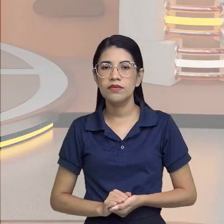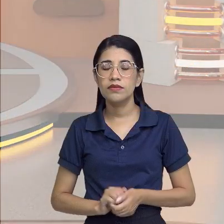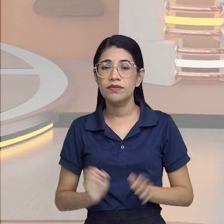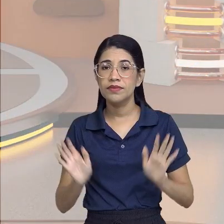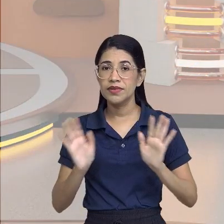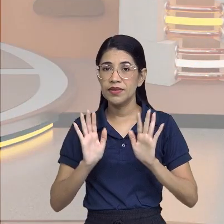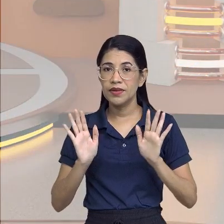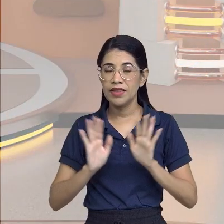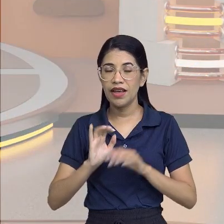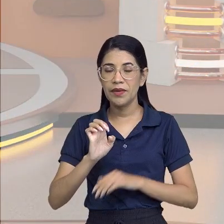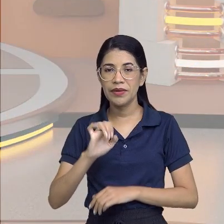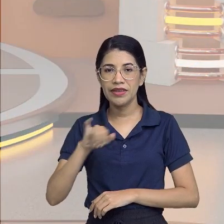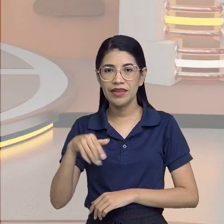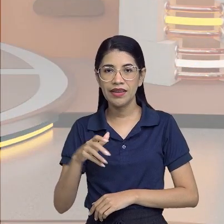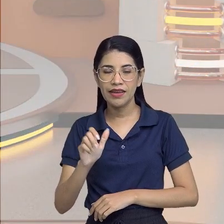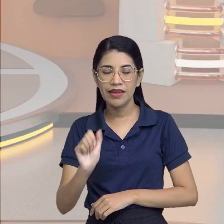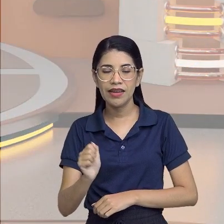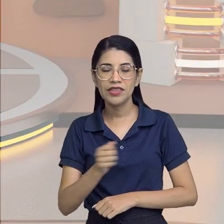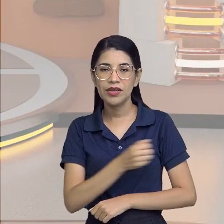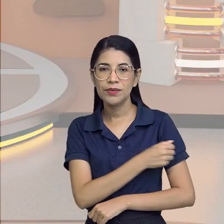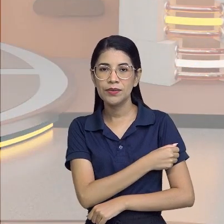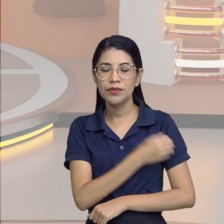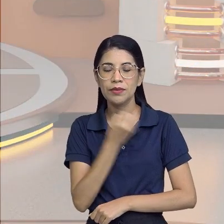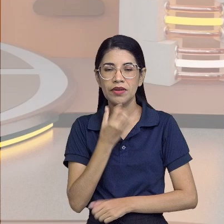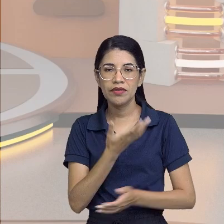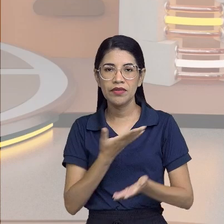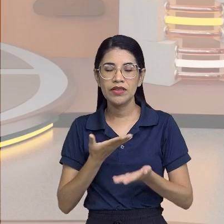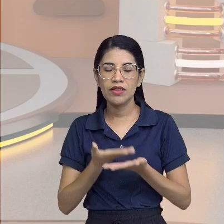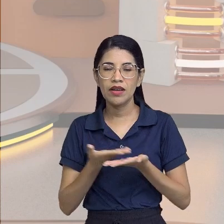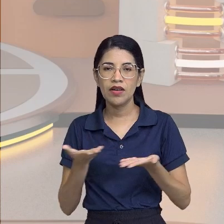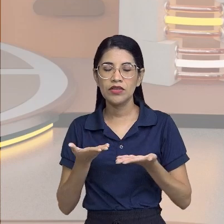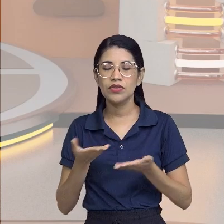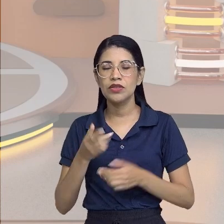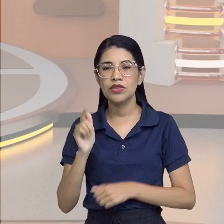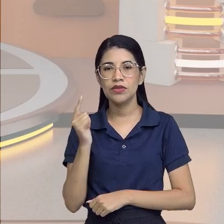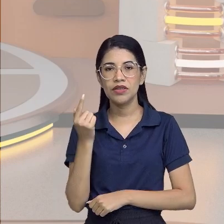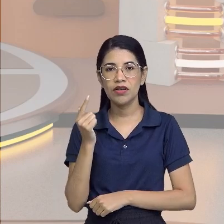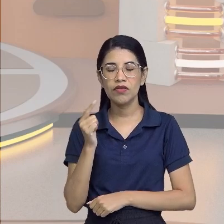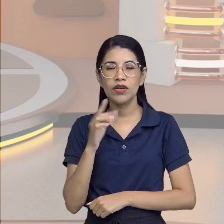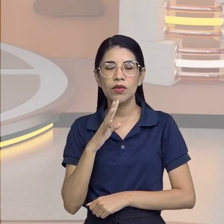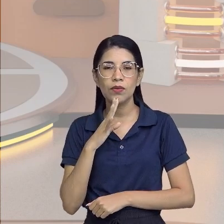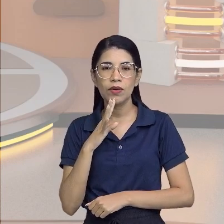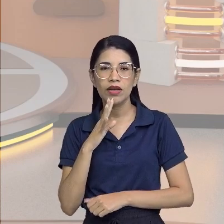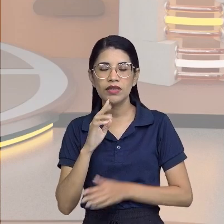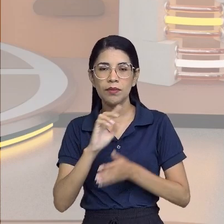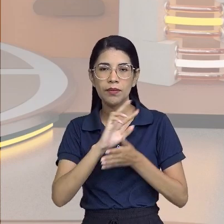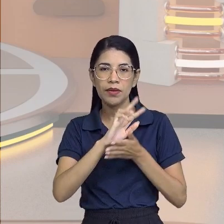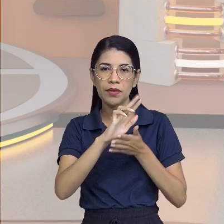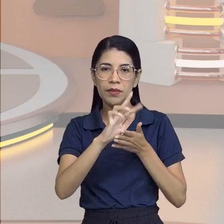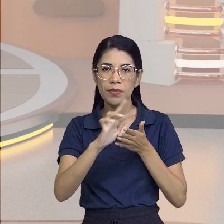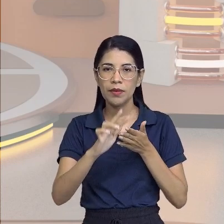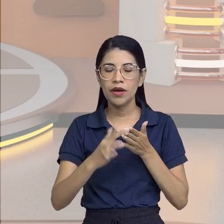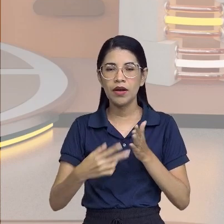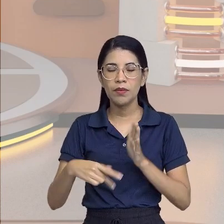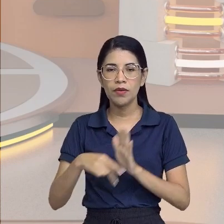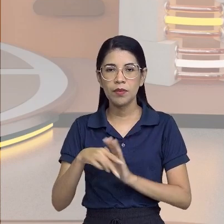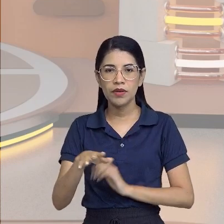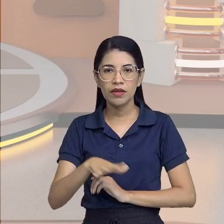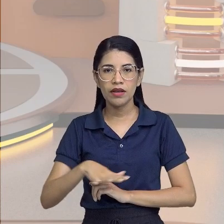Olá pessoal da EJA Quinta Etapa, vamos continuar nossas aulas de geografia, conhecendo aí algumas coisas da